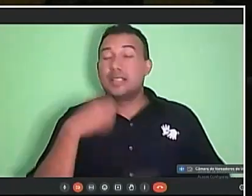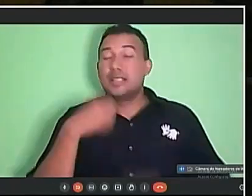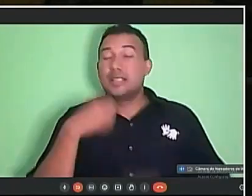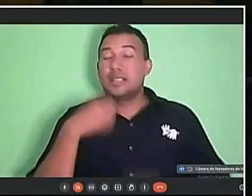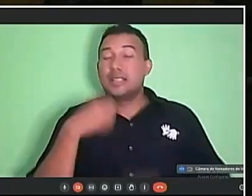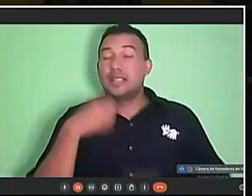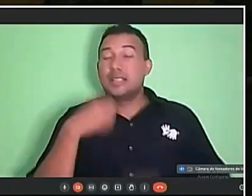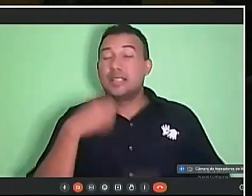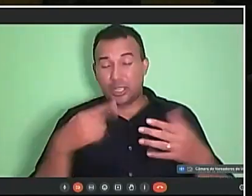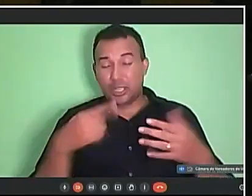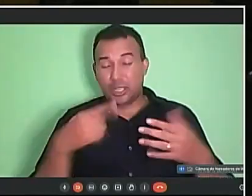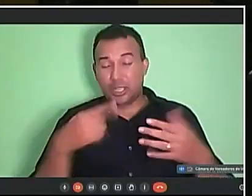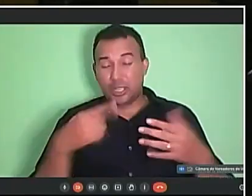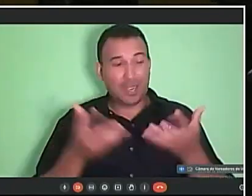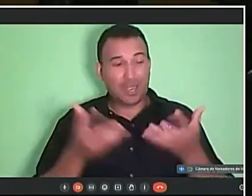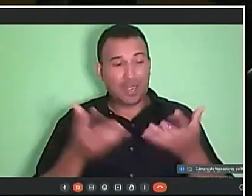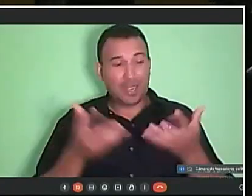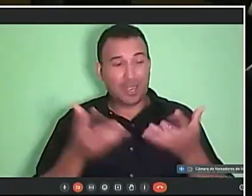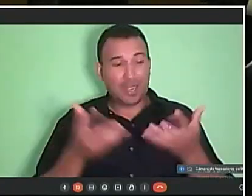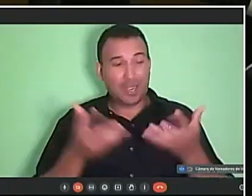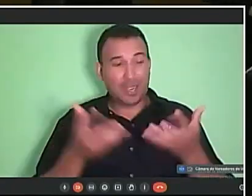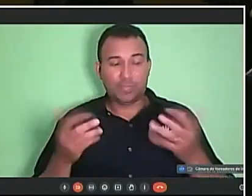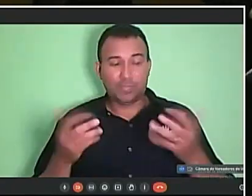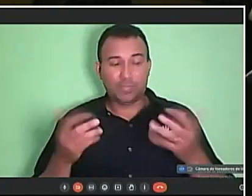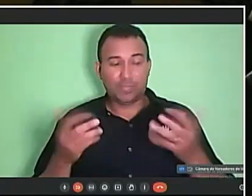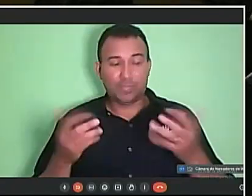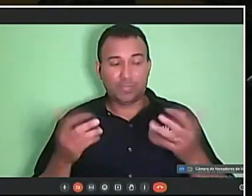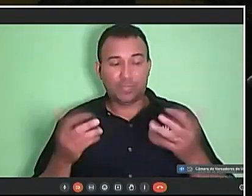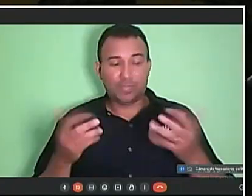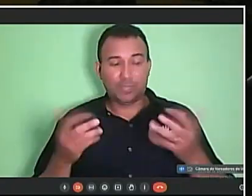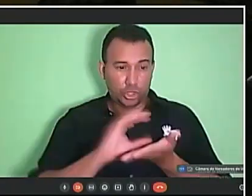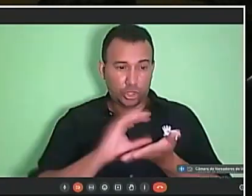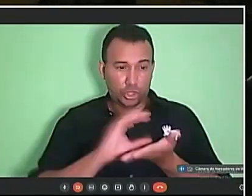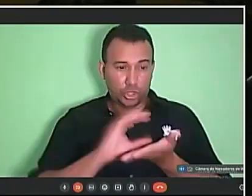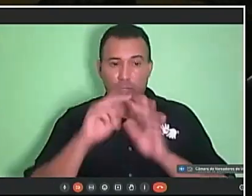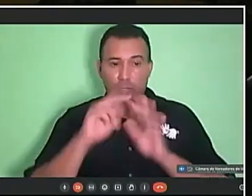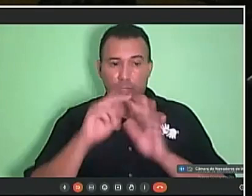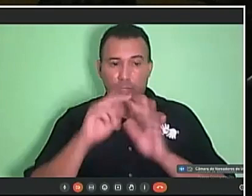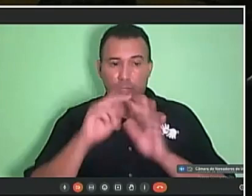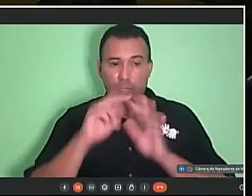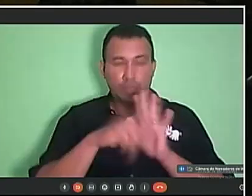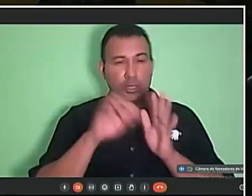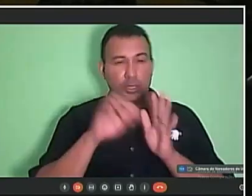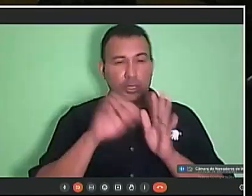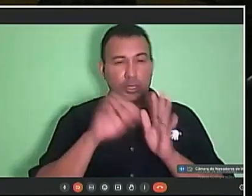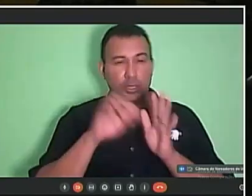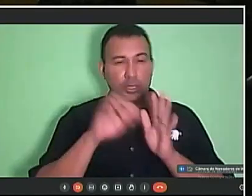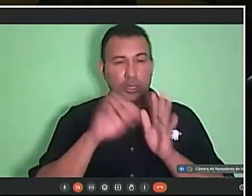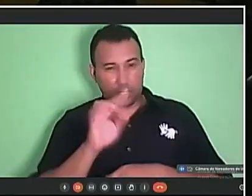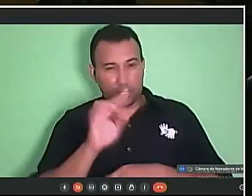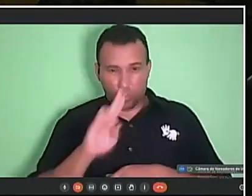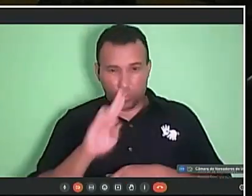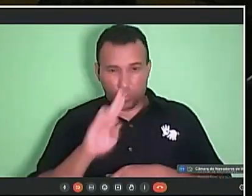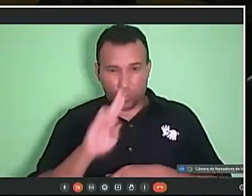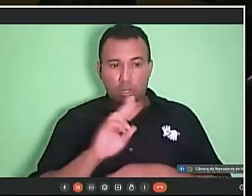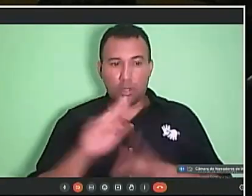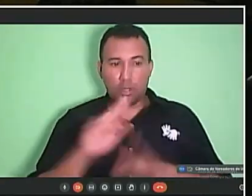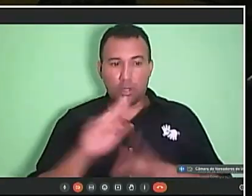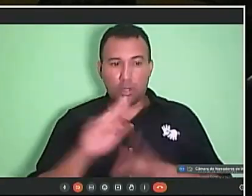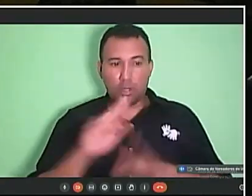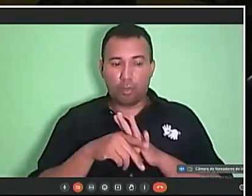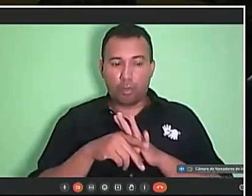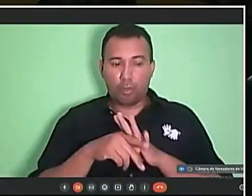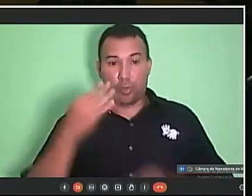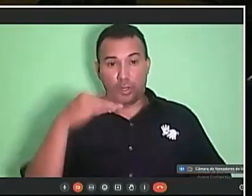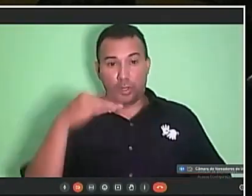valor exorbitante para a realização desse projeto. Caso fosse utilizada a mão de obra do Exército, o custo